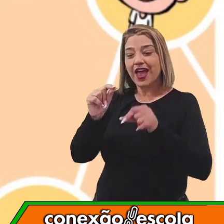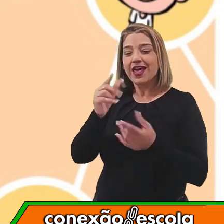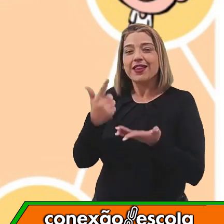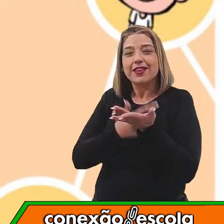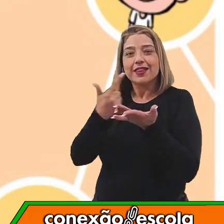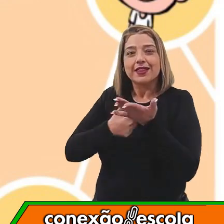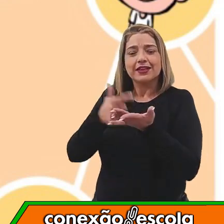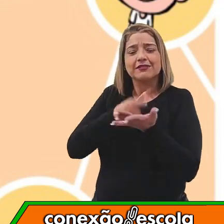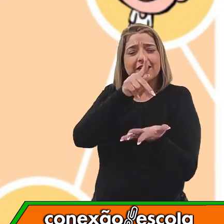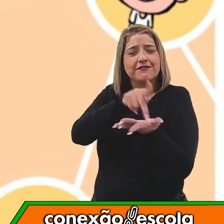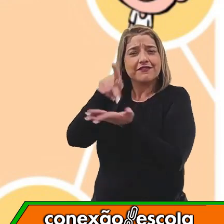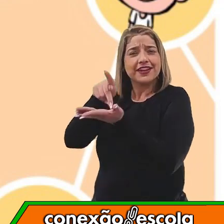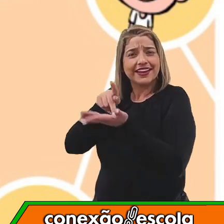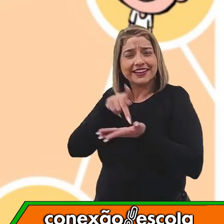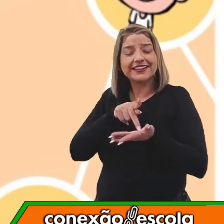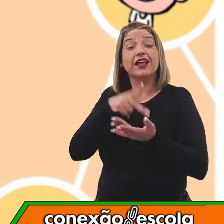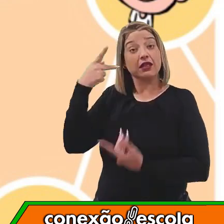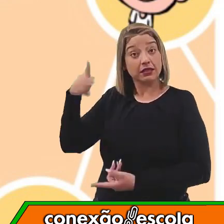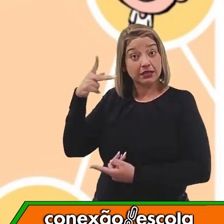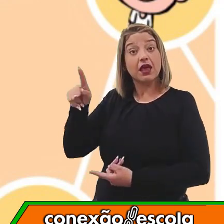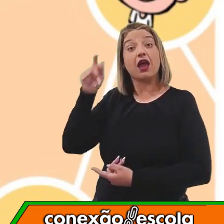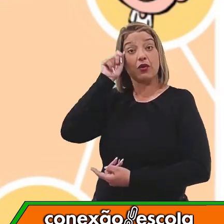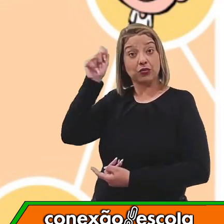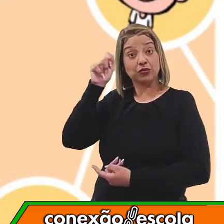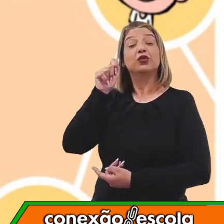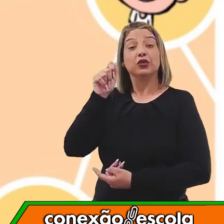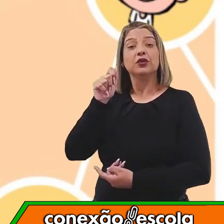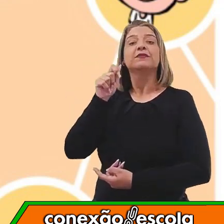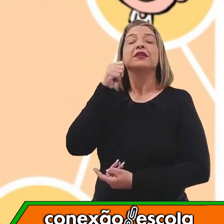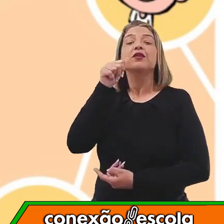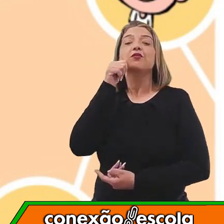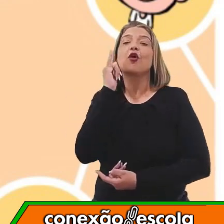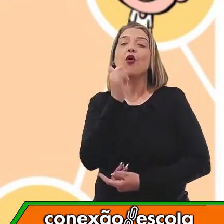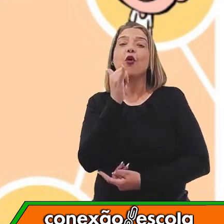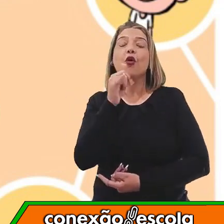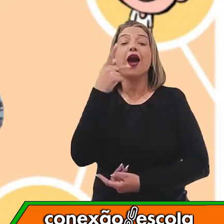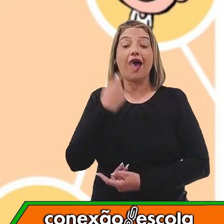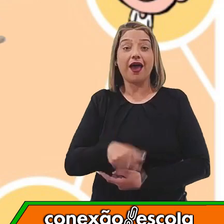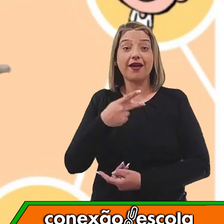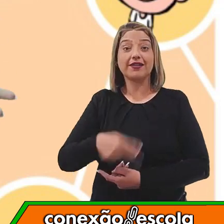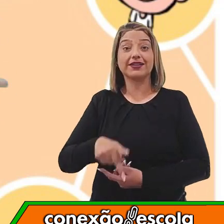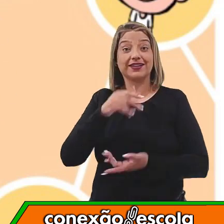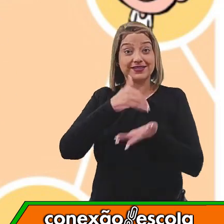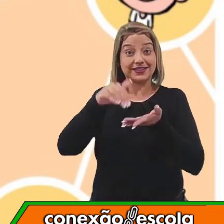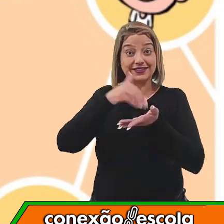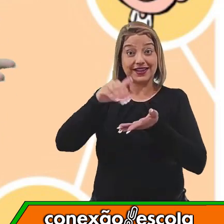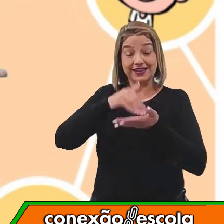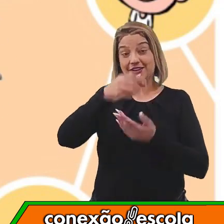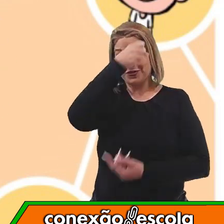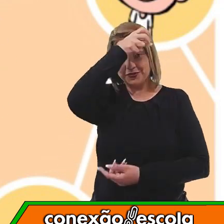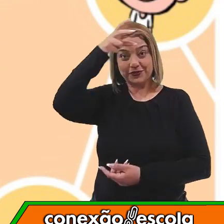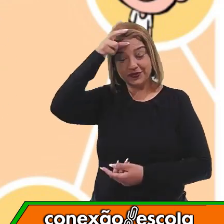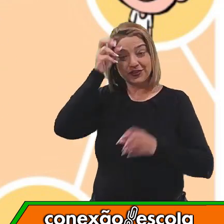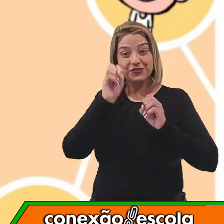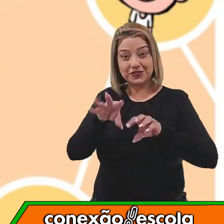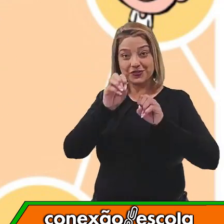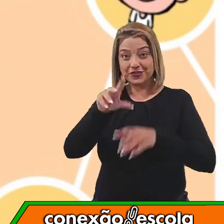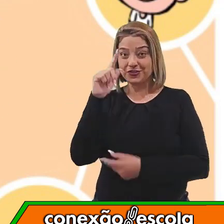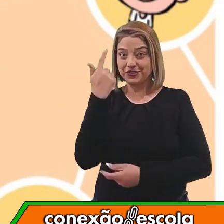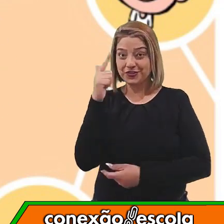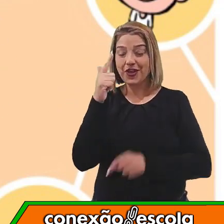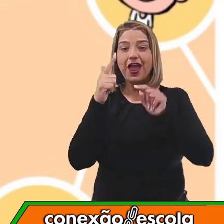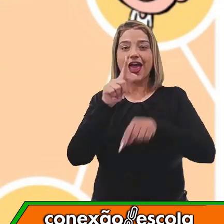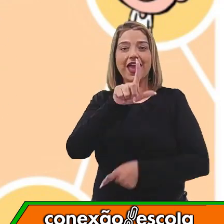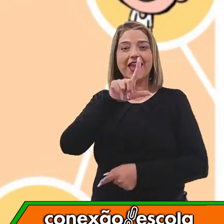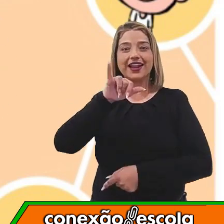pequenas verdades, né? Do Alexandre, contada pela professora aqui da Secretaria Municipal de Educação de Goiânia,